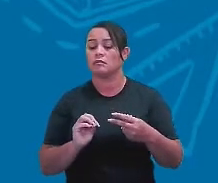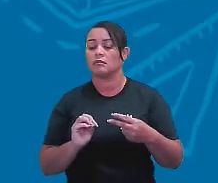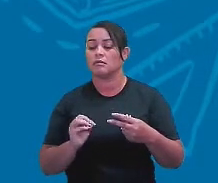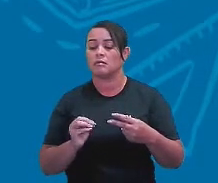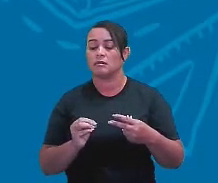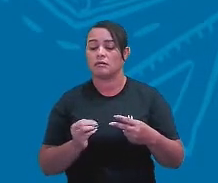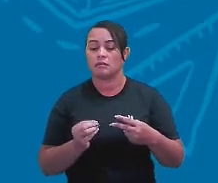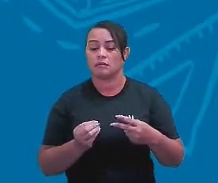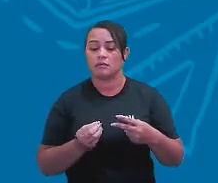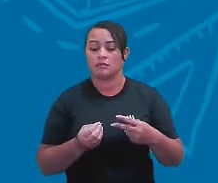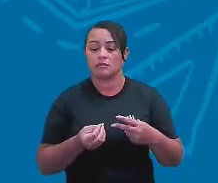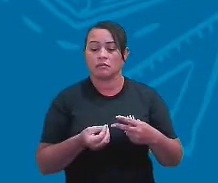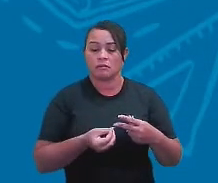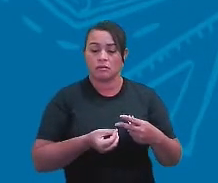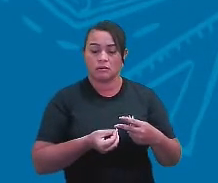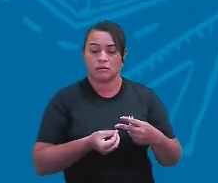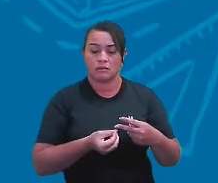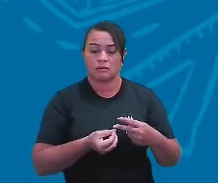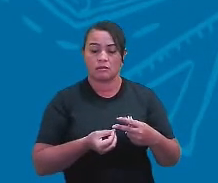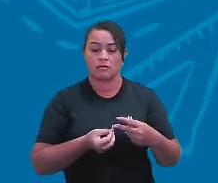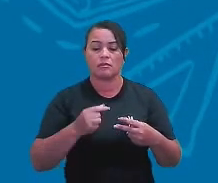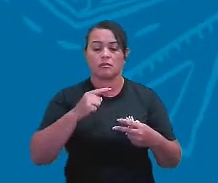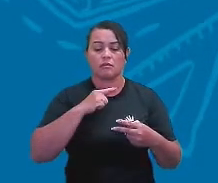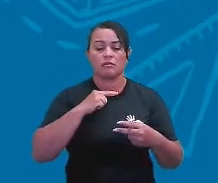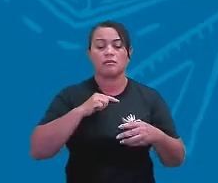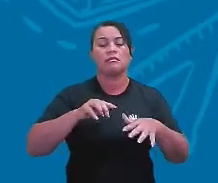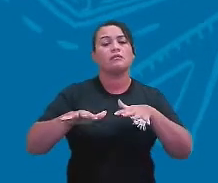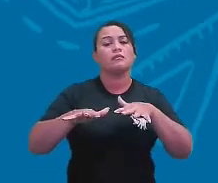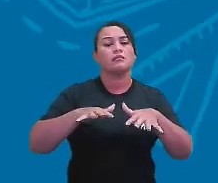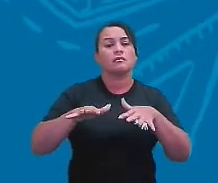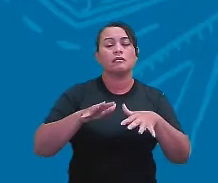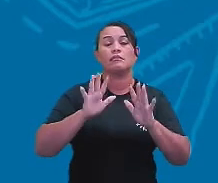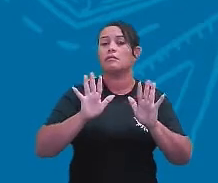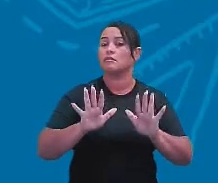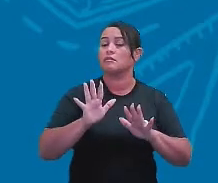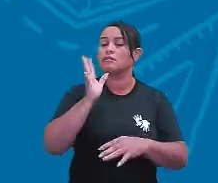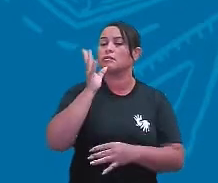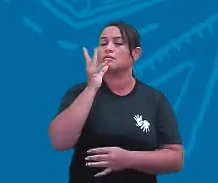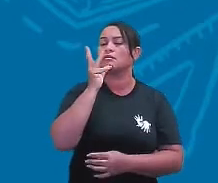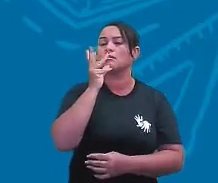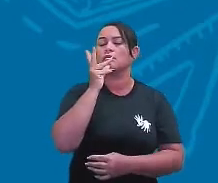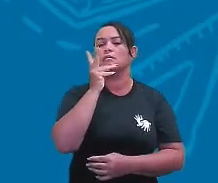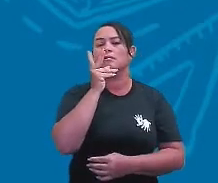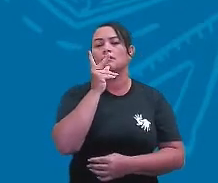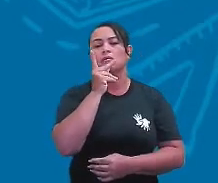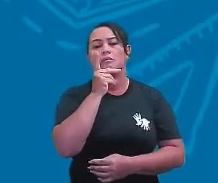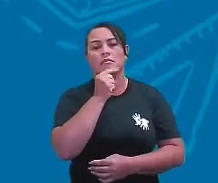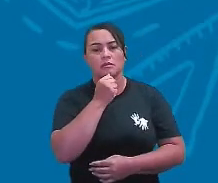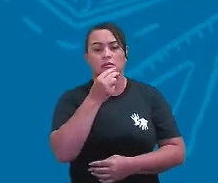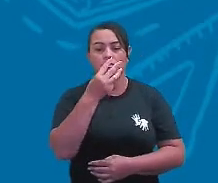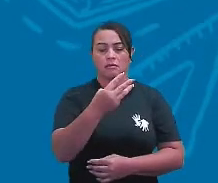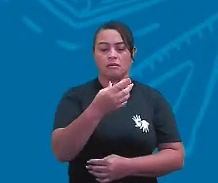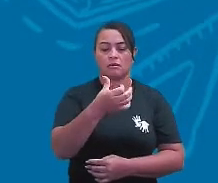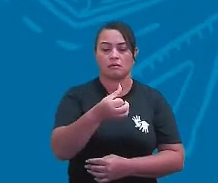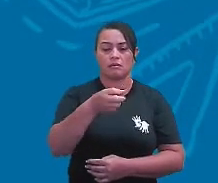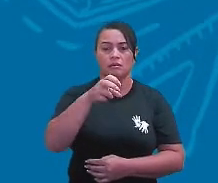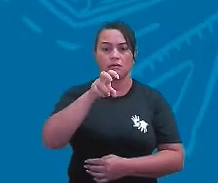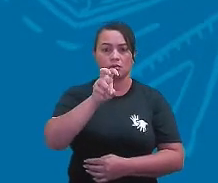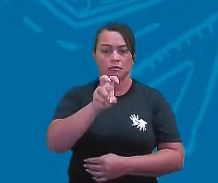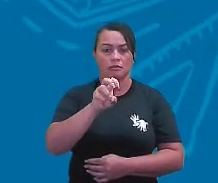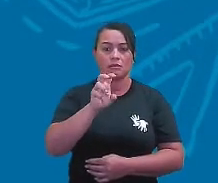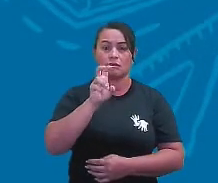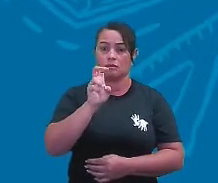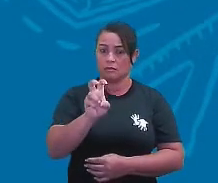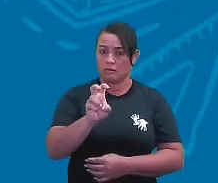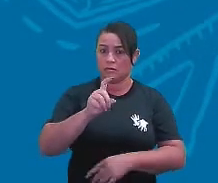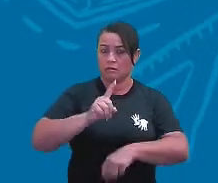realiza em torno do Sol, sendo que ela demora 365 dias, 5 horas e